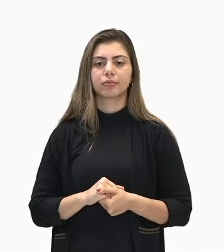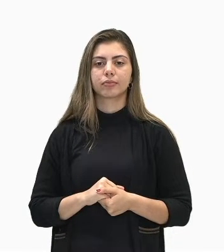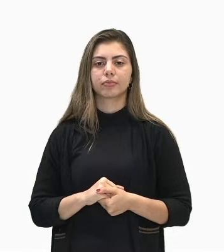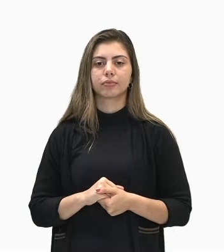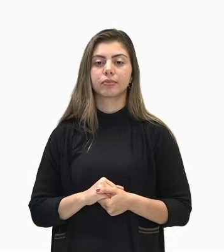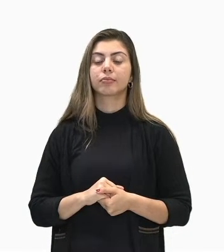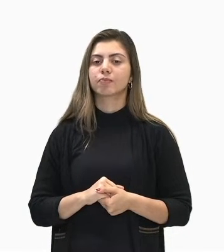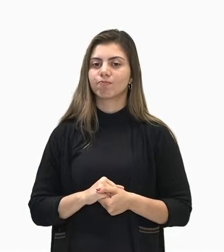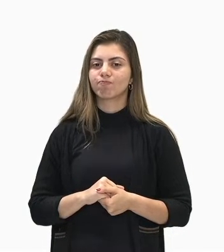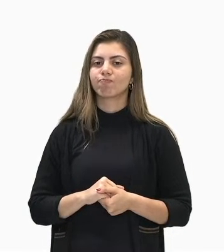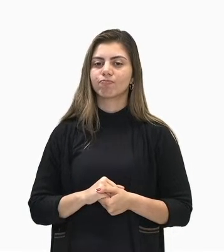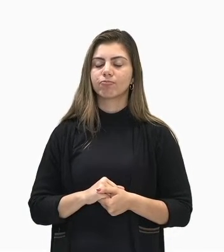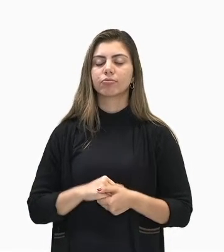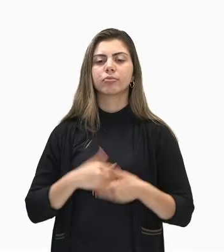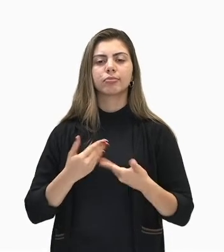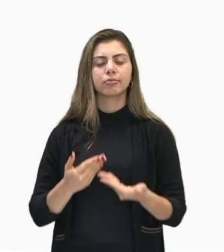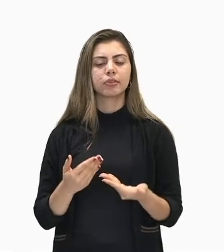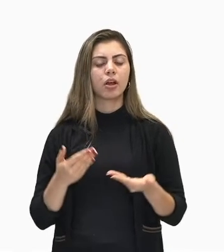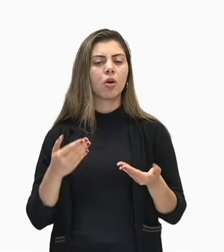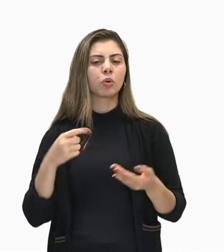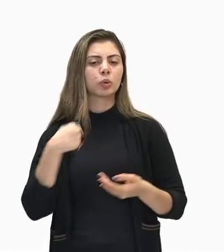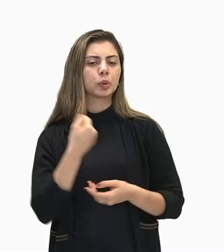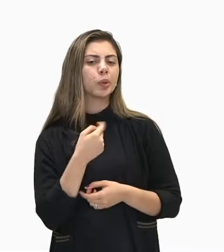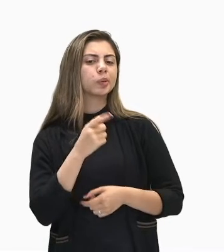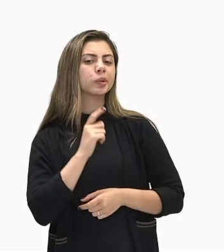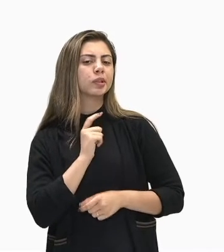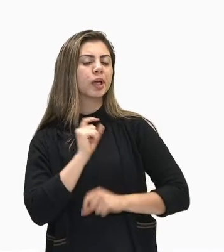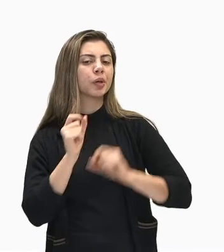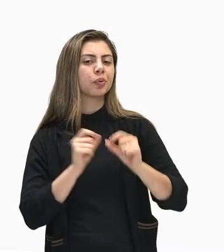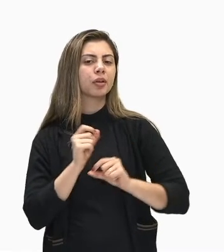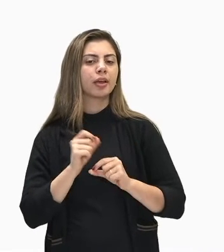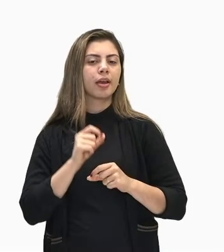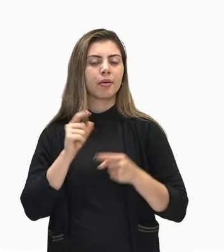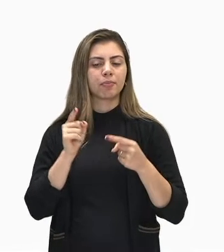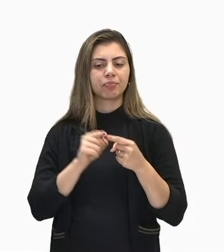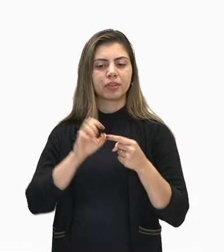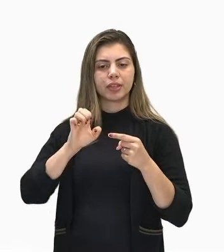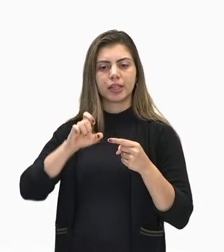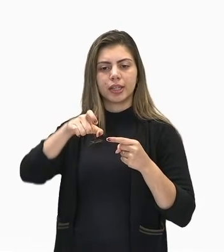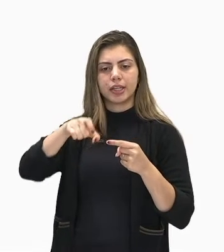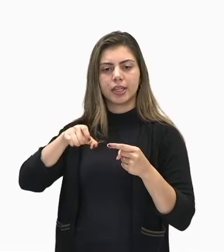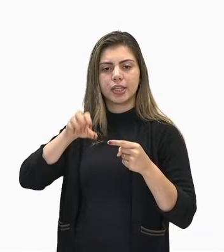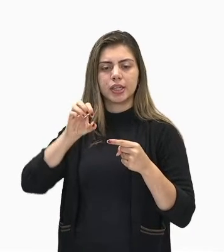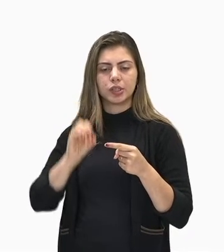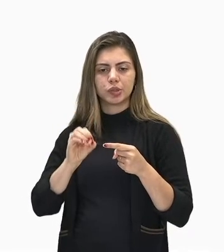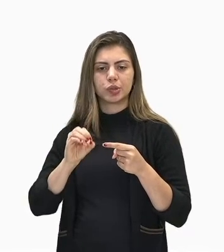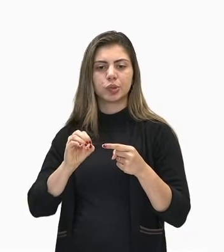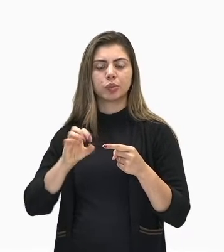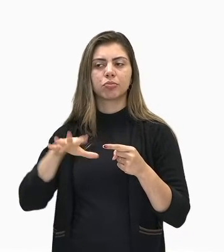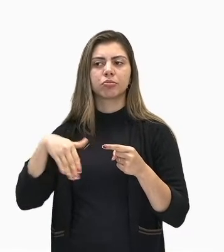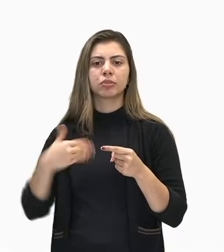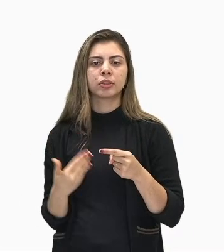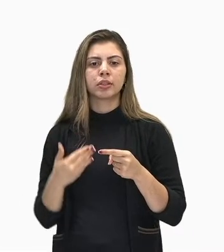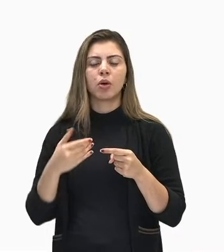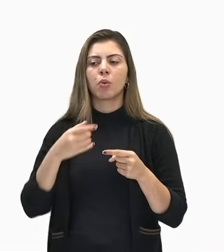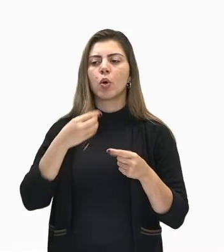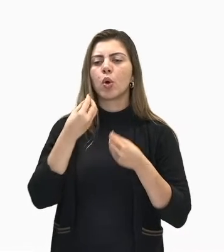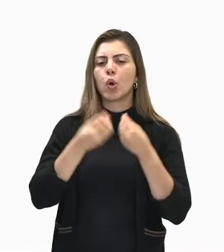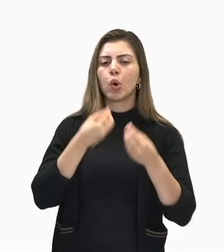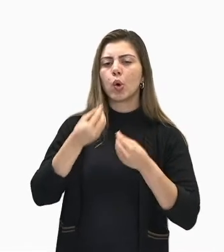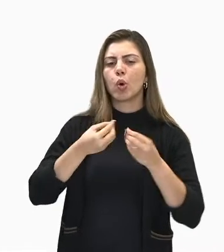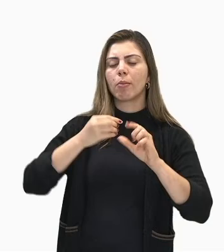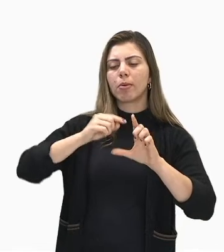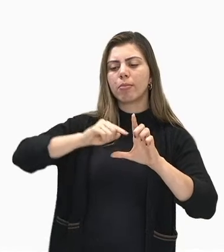ter que, numa reação exotérmica, a variação de entalpia, ela